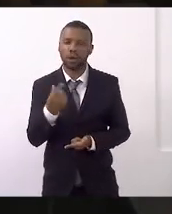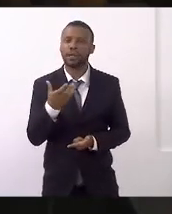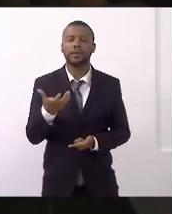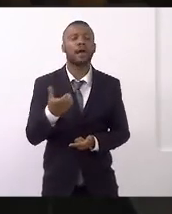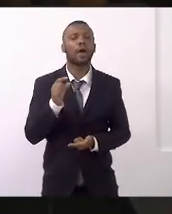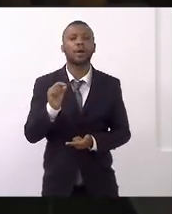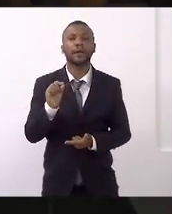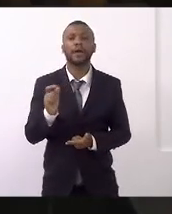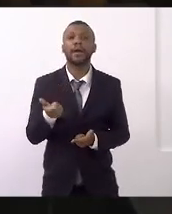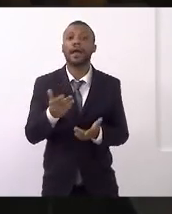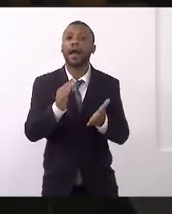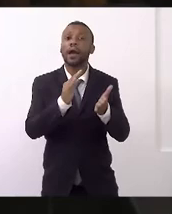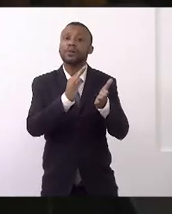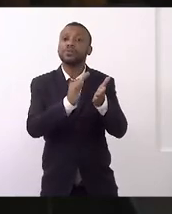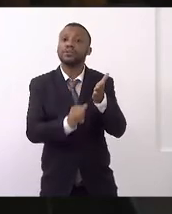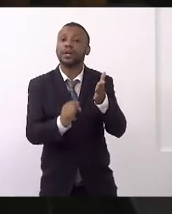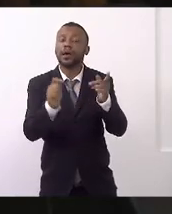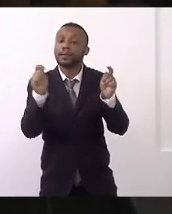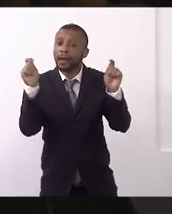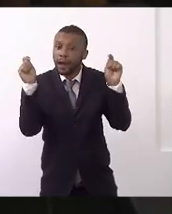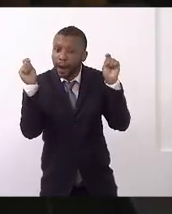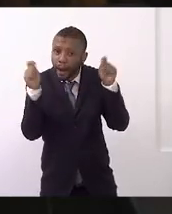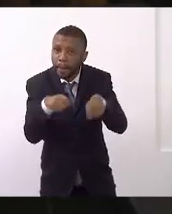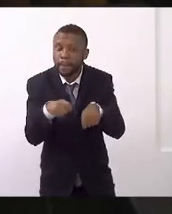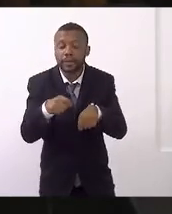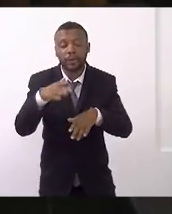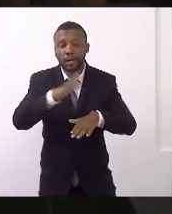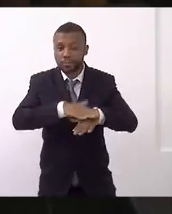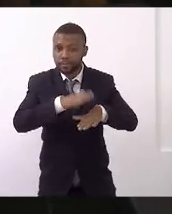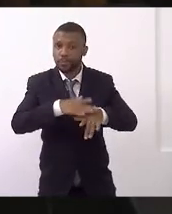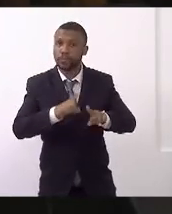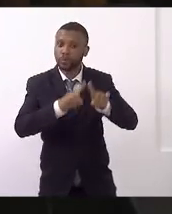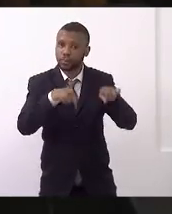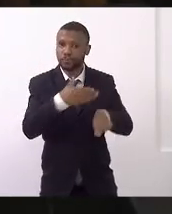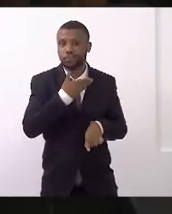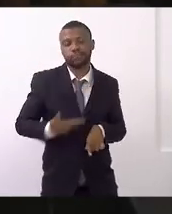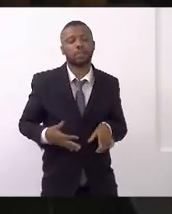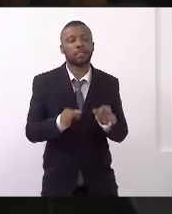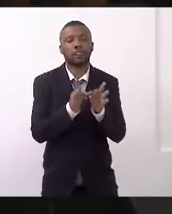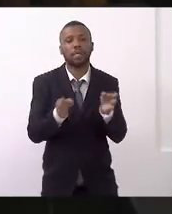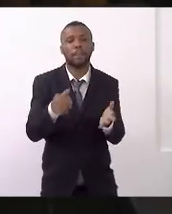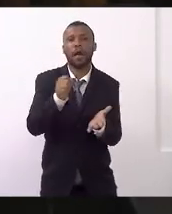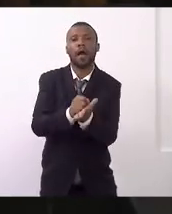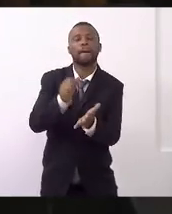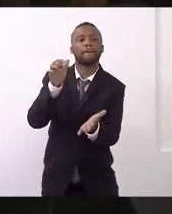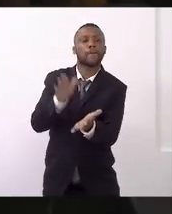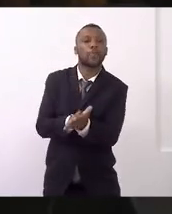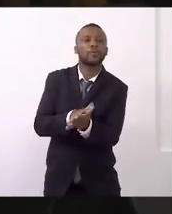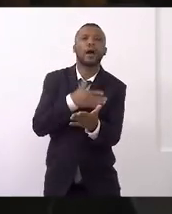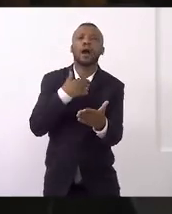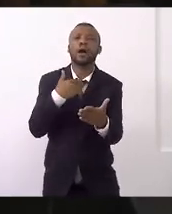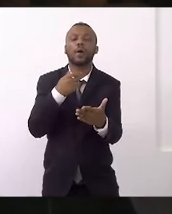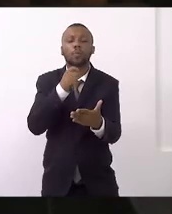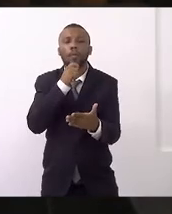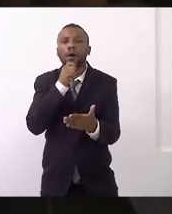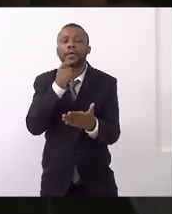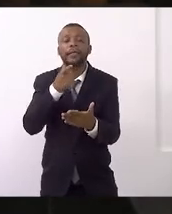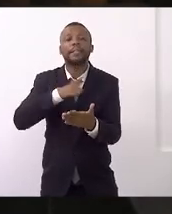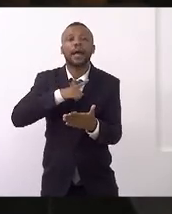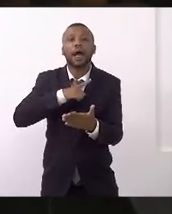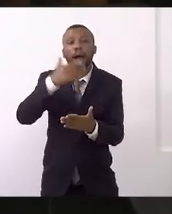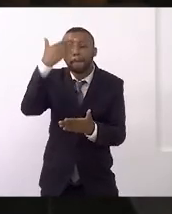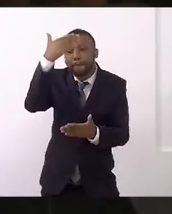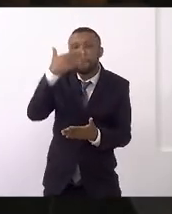é retirar essa capacidade do agente público de simplesmente autuar sem juntar qualquer tipo de prova